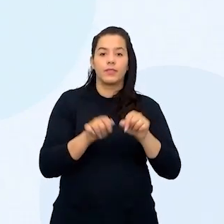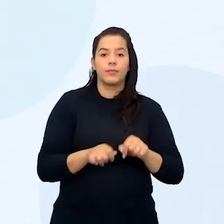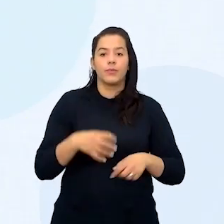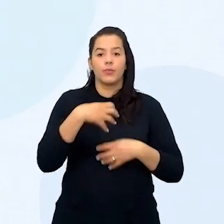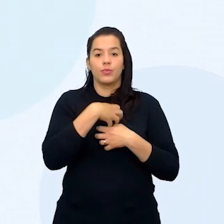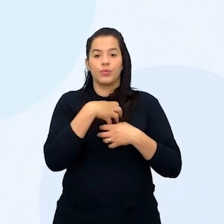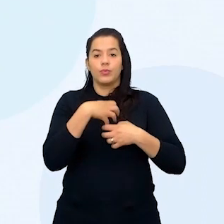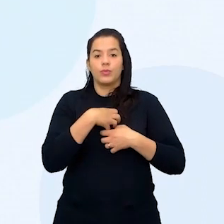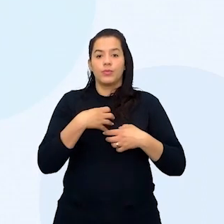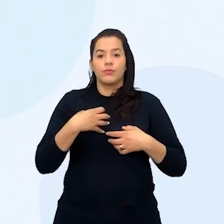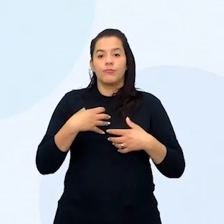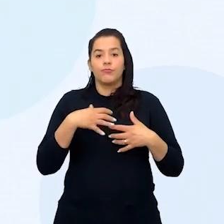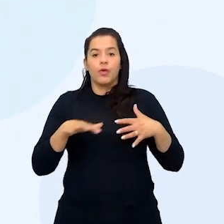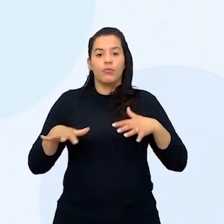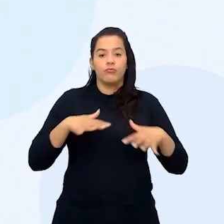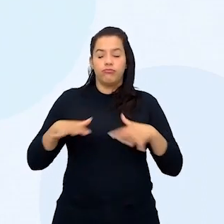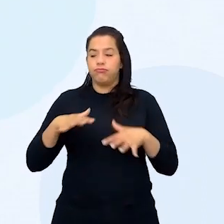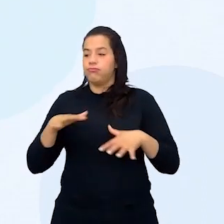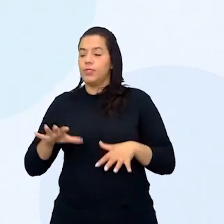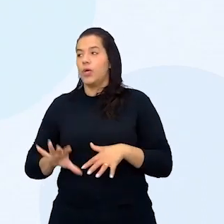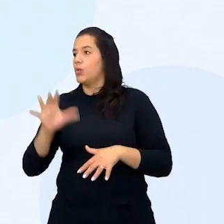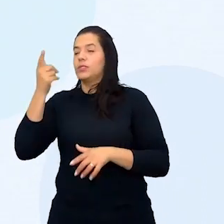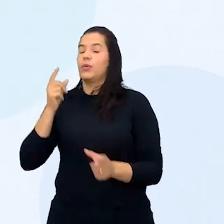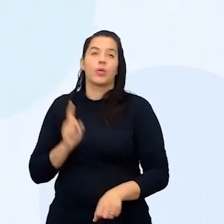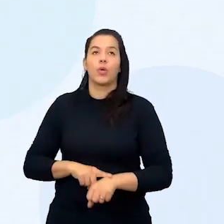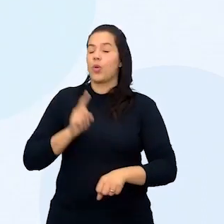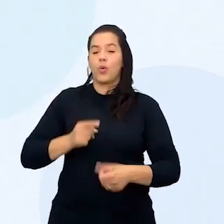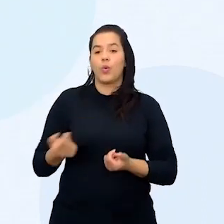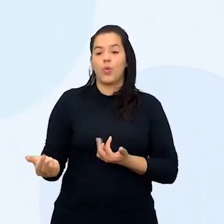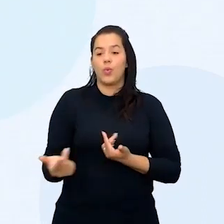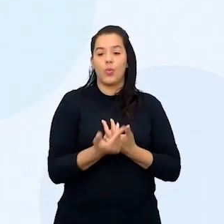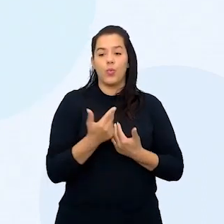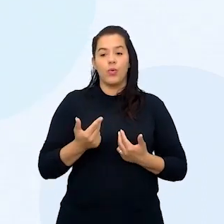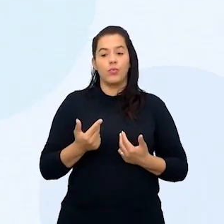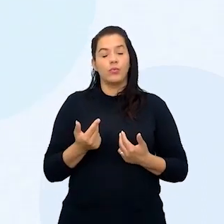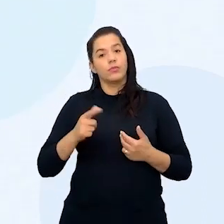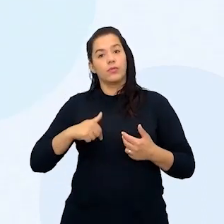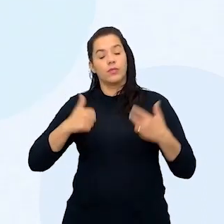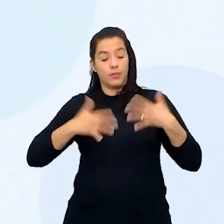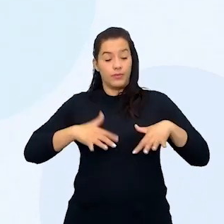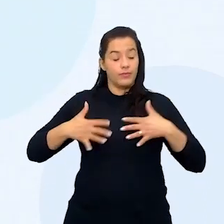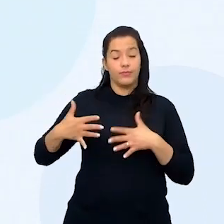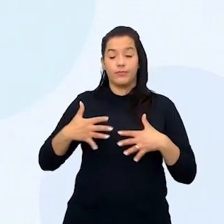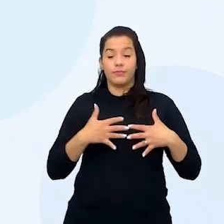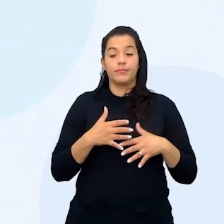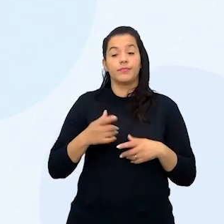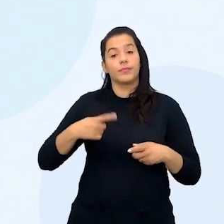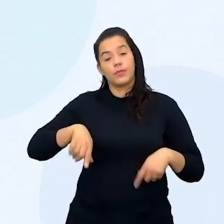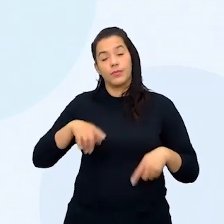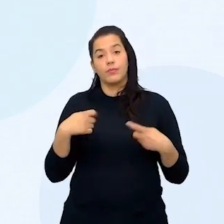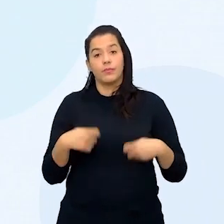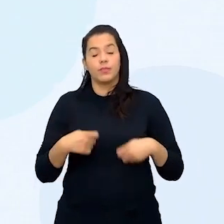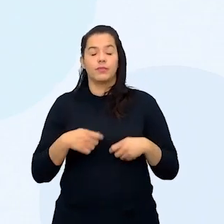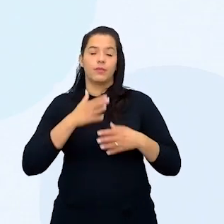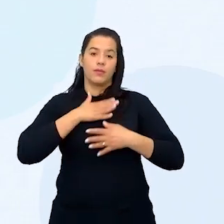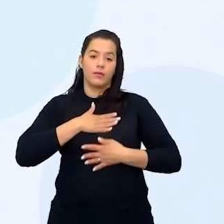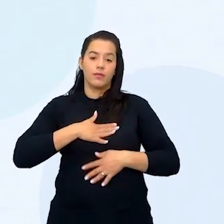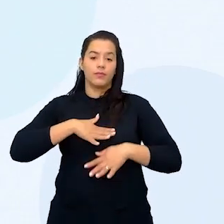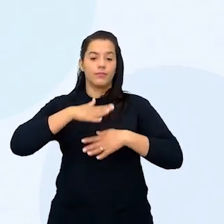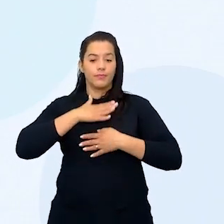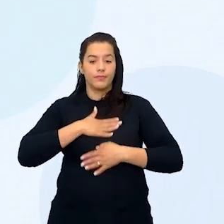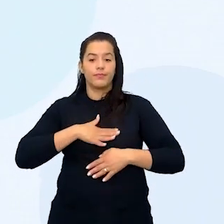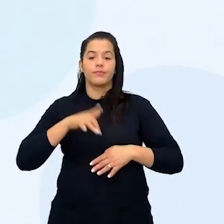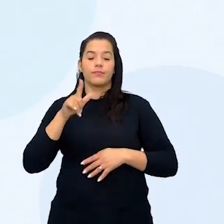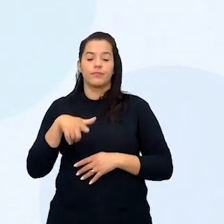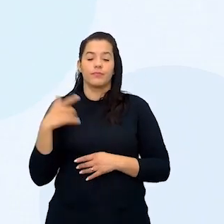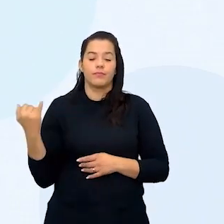agitado, caso aquilo não ocorra na ordem cronológica dos fatos, né, que foi mencionado no começo da aula. Mas é importante